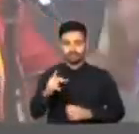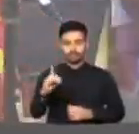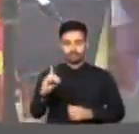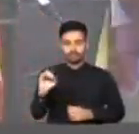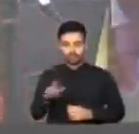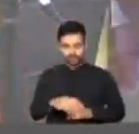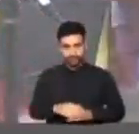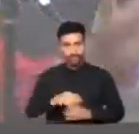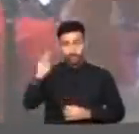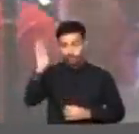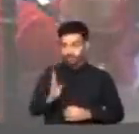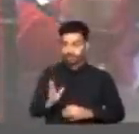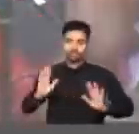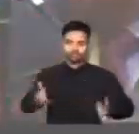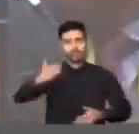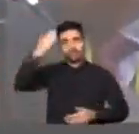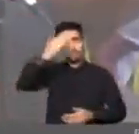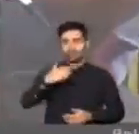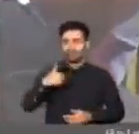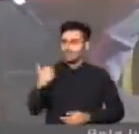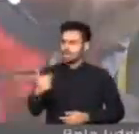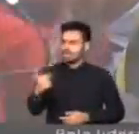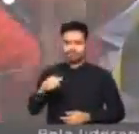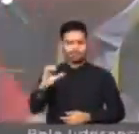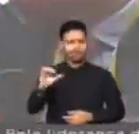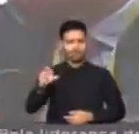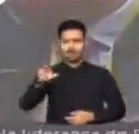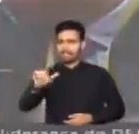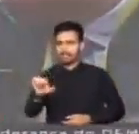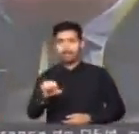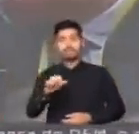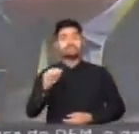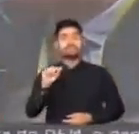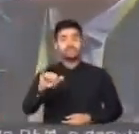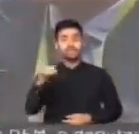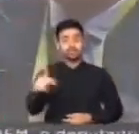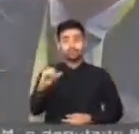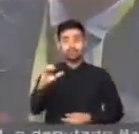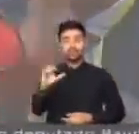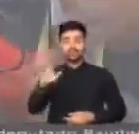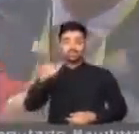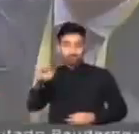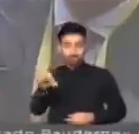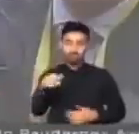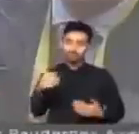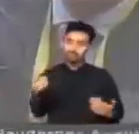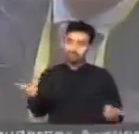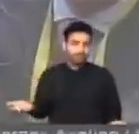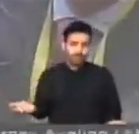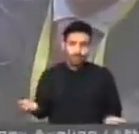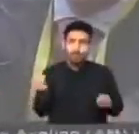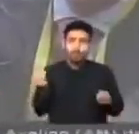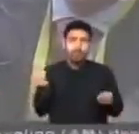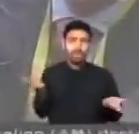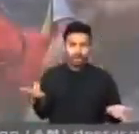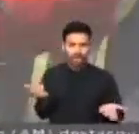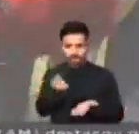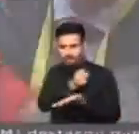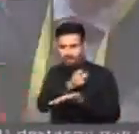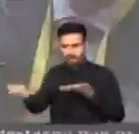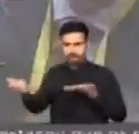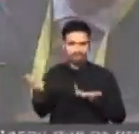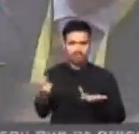a prova de que não há crime. Se não há crime de responsabilidade, não há justificativa para impeachment